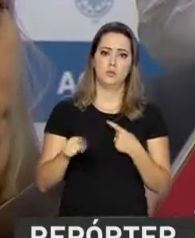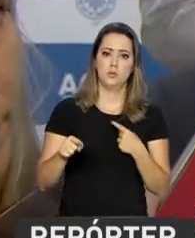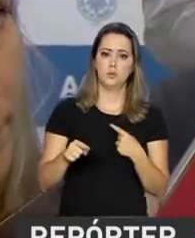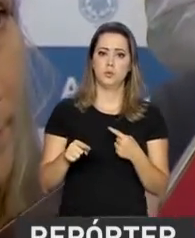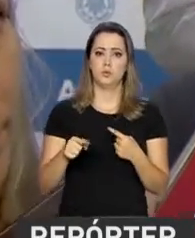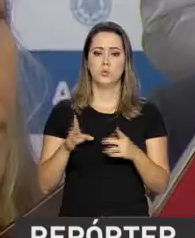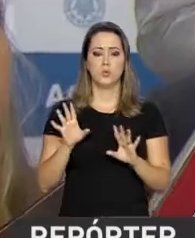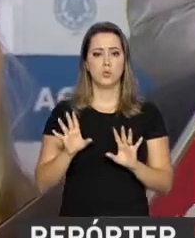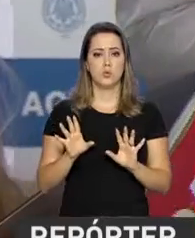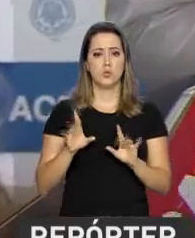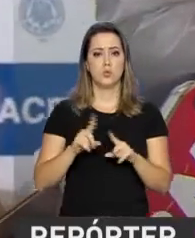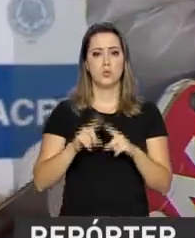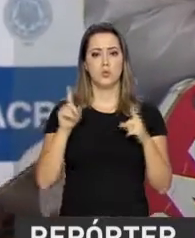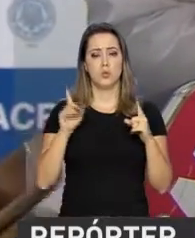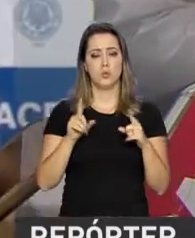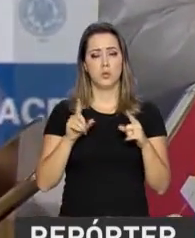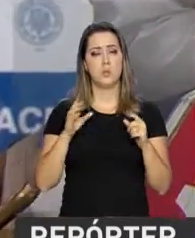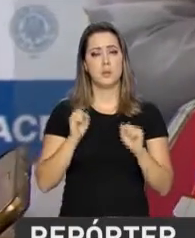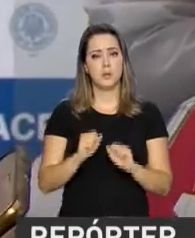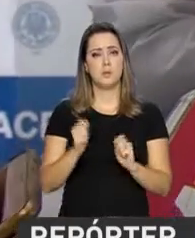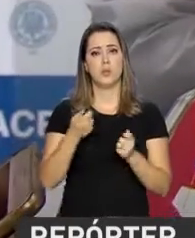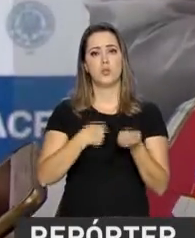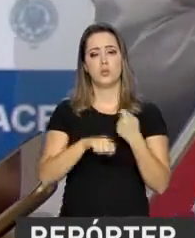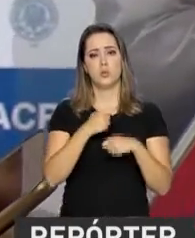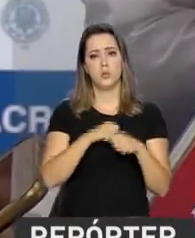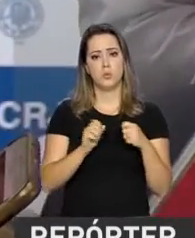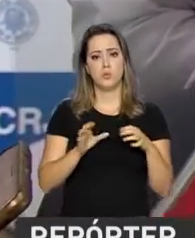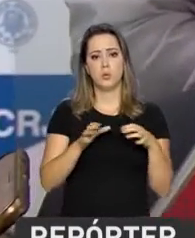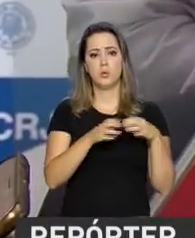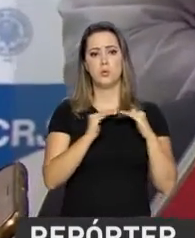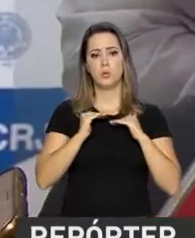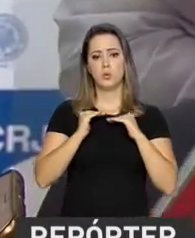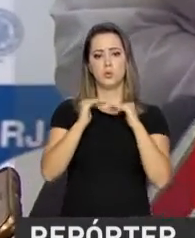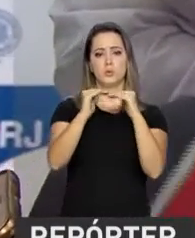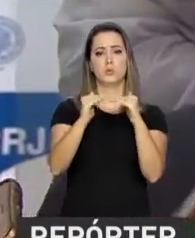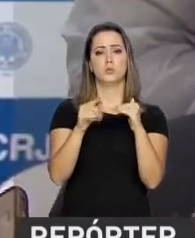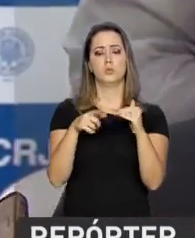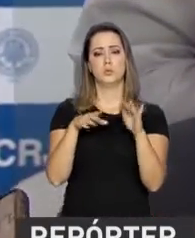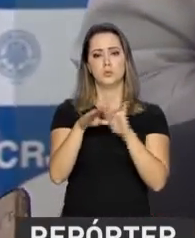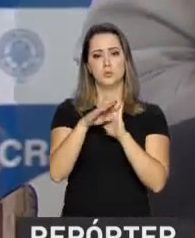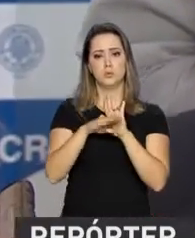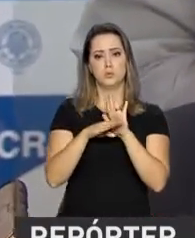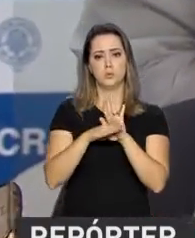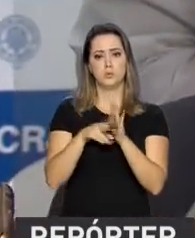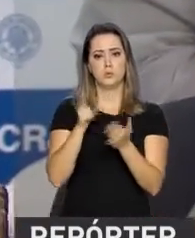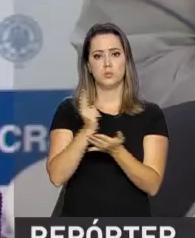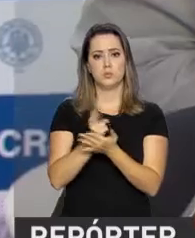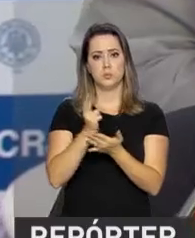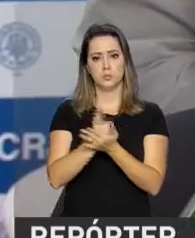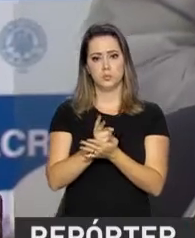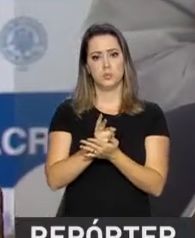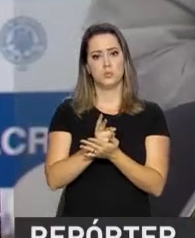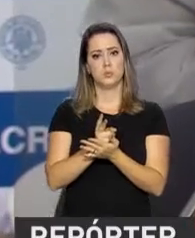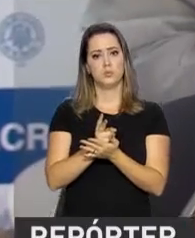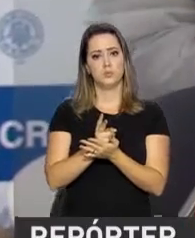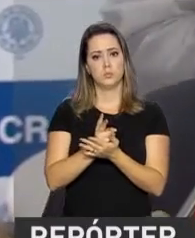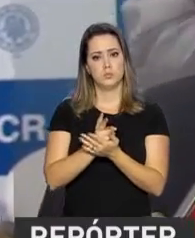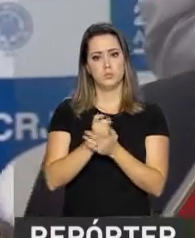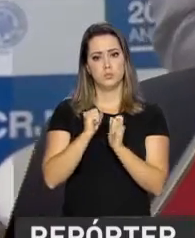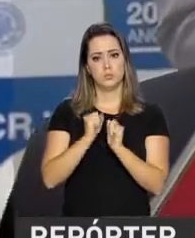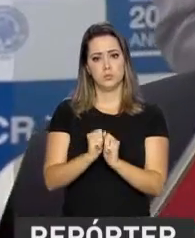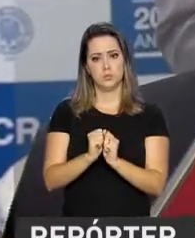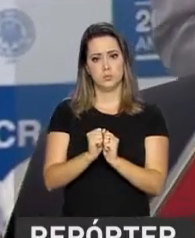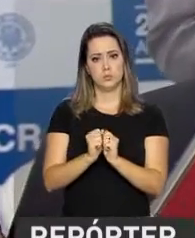afetem fundamentalmente o benefício fiscal e a equidade do plano e, ao mesmo tempo,